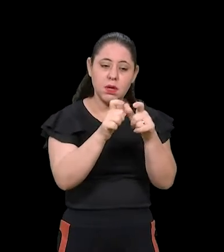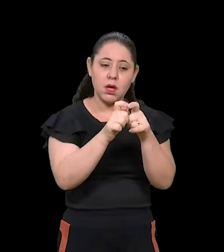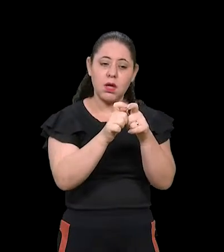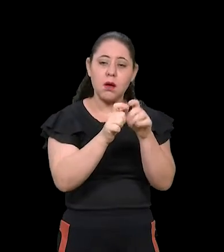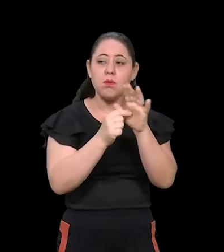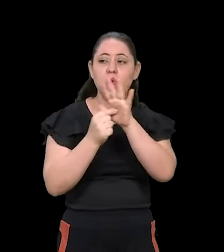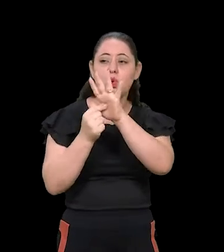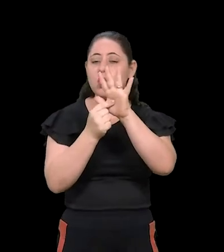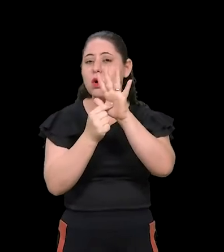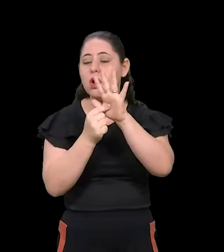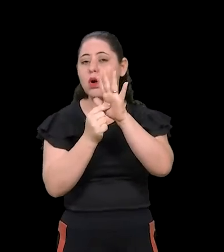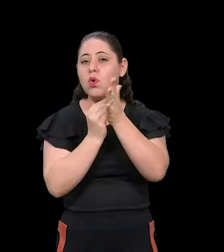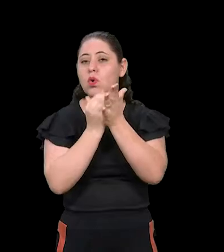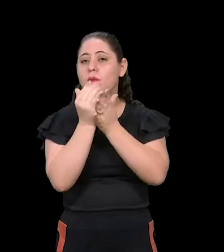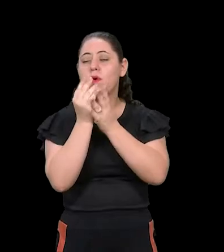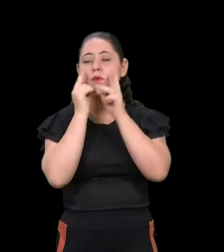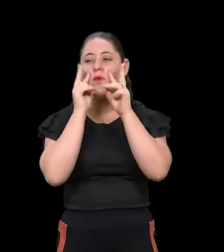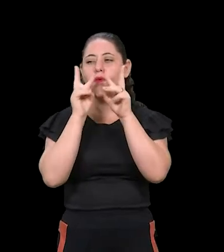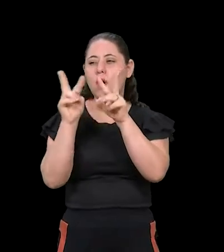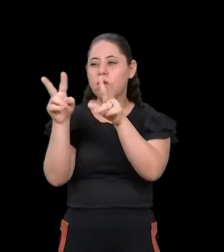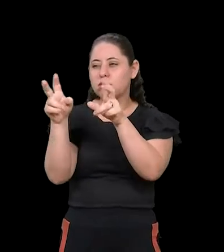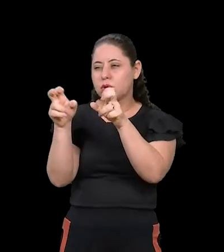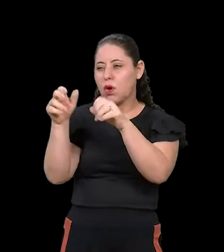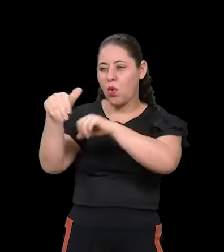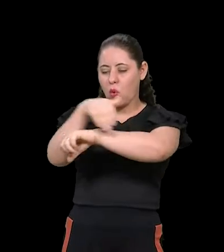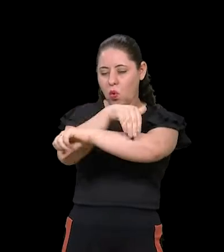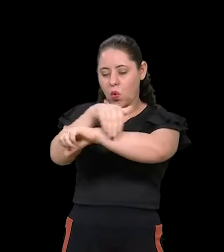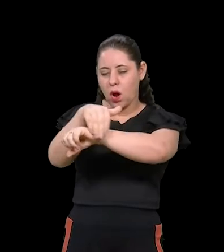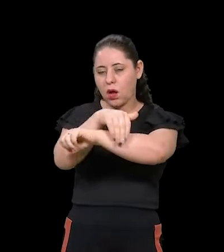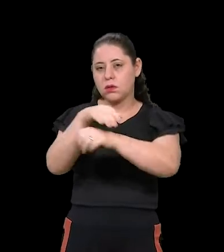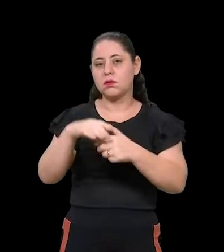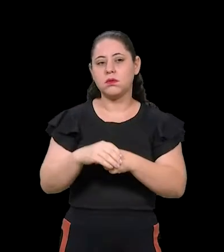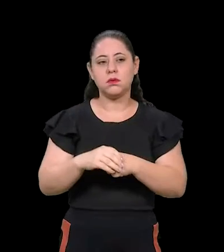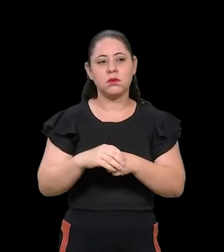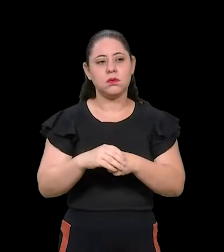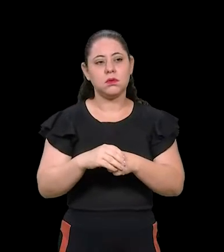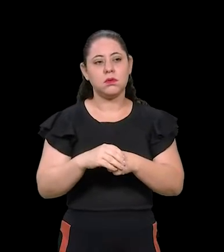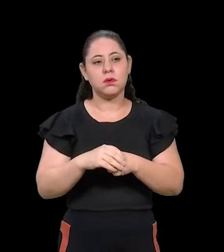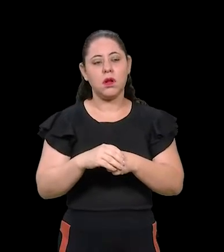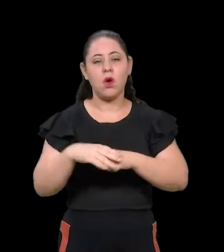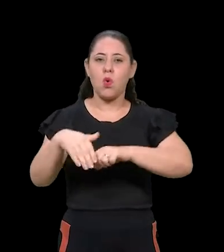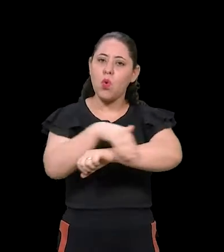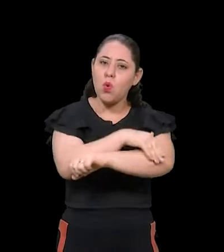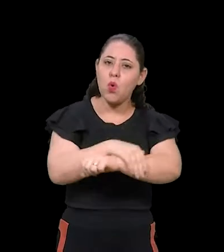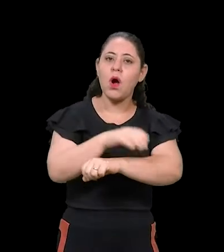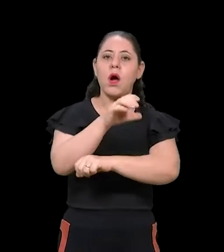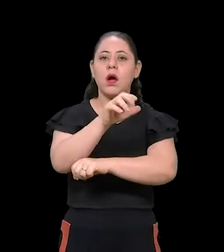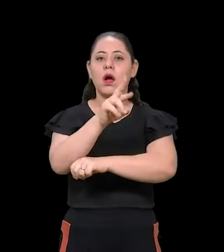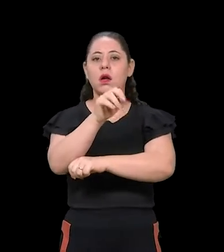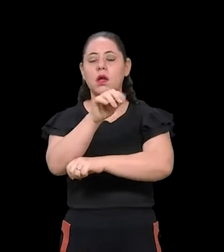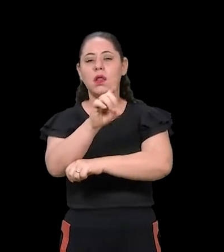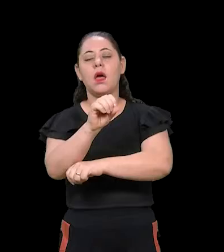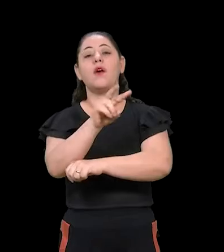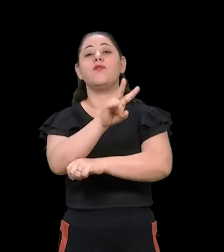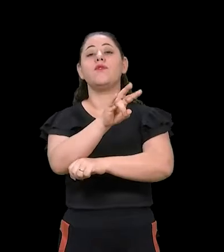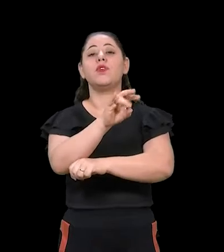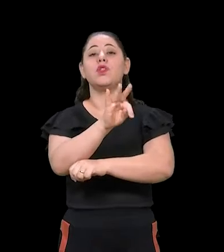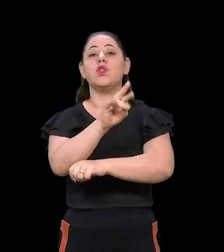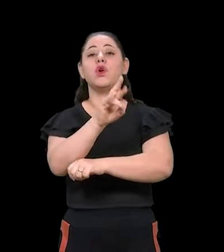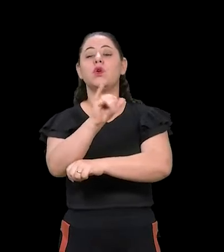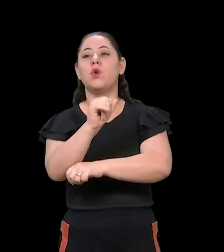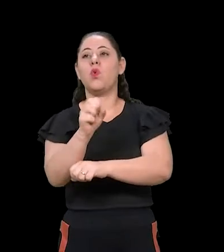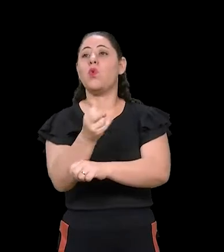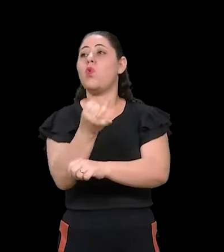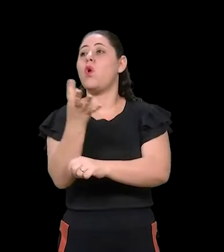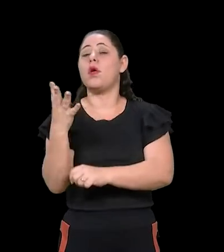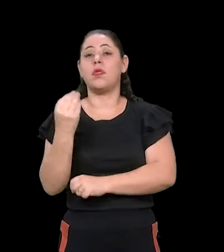lá no começo do programa, que eu falei de você olhar para uma rua e falar, ó, pega lá a principal rua do Carandá, Vitório Zeola, quantos